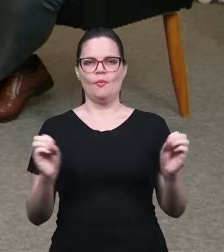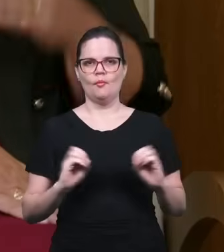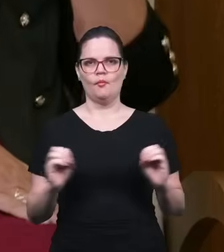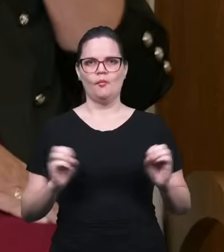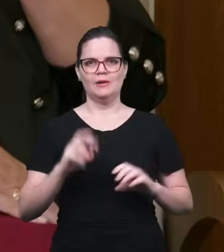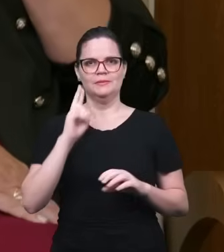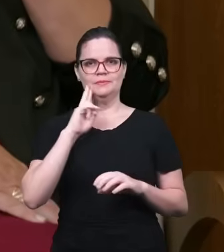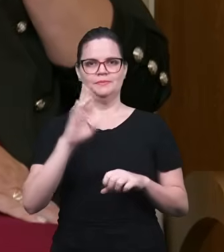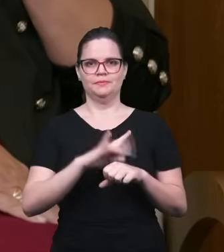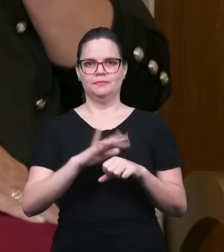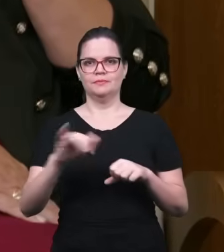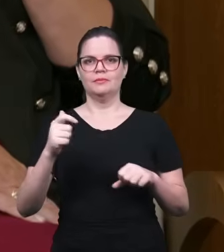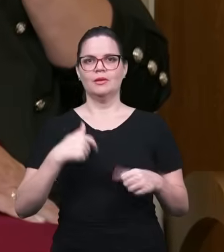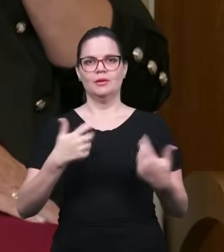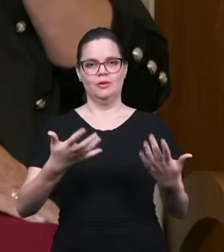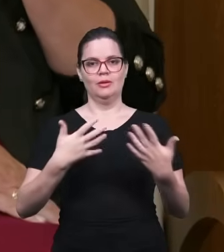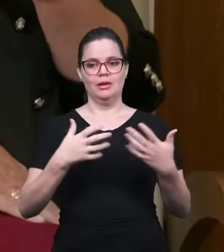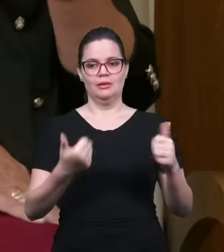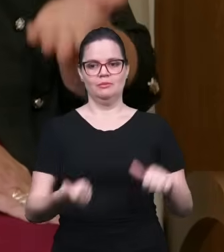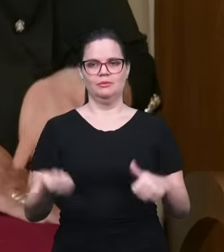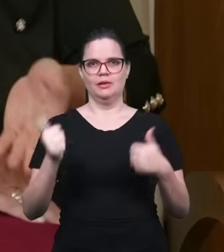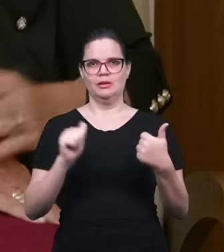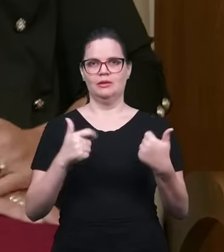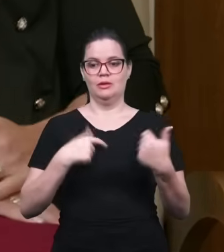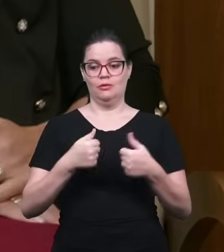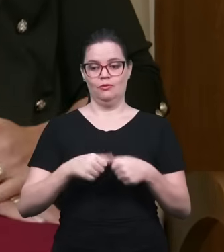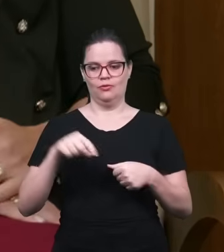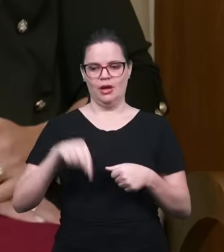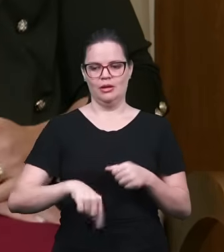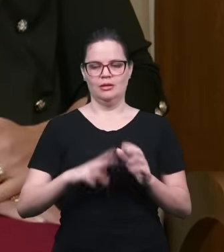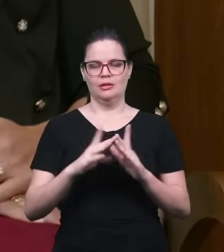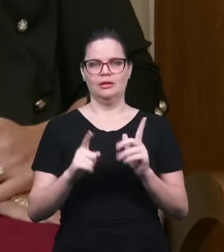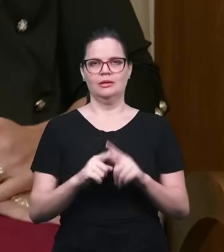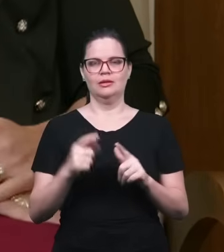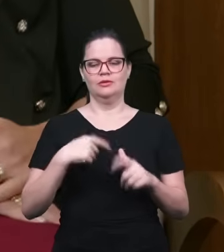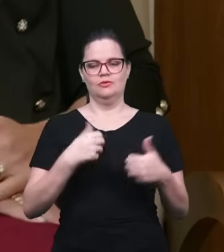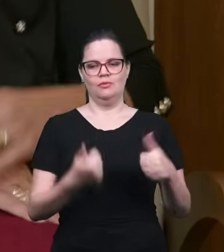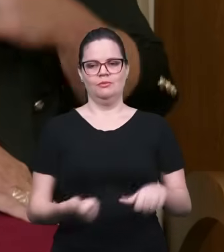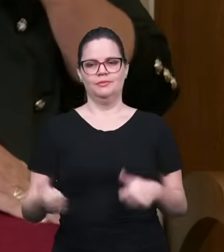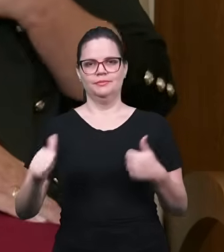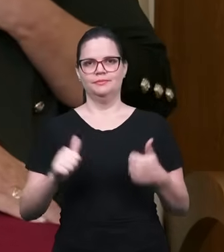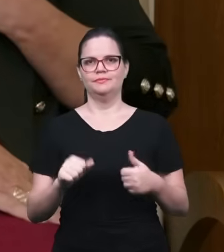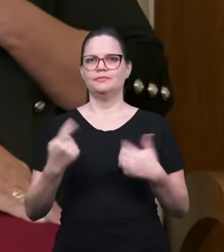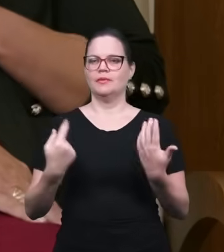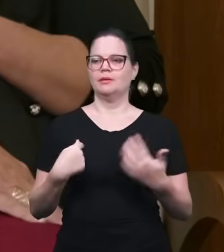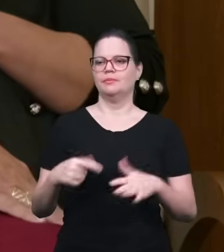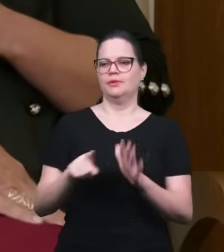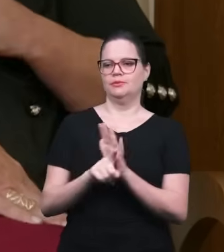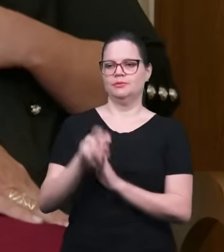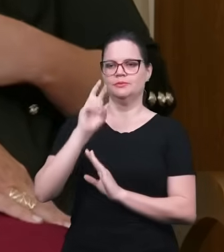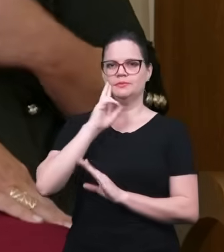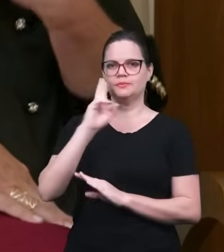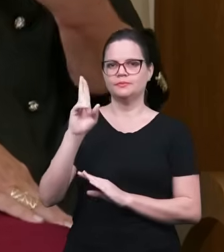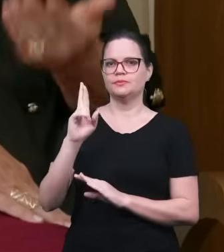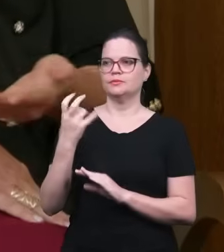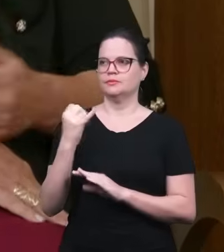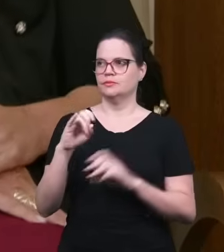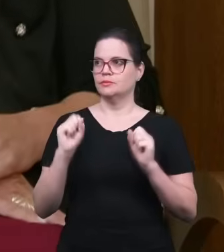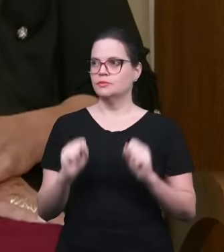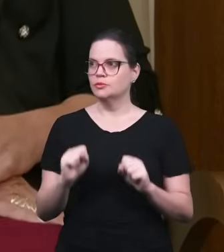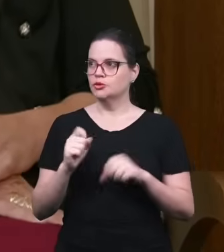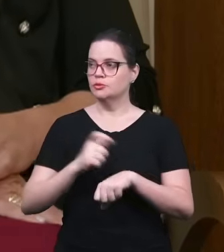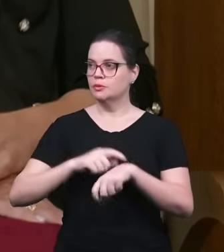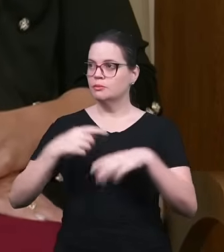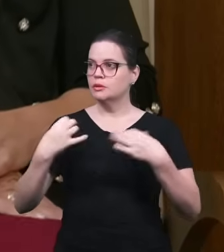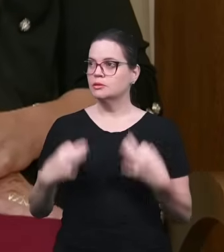E eu falei, eu quero me batizar, eu quero ficar neste lugar. Então, constaram o meu nome, pediram ao Senhor se era o